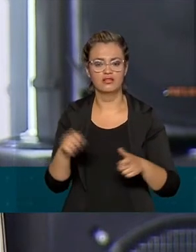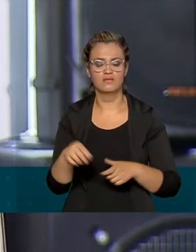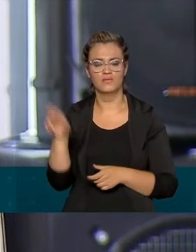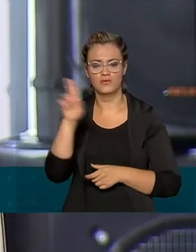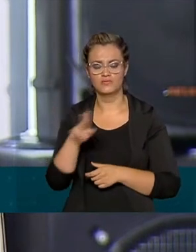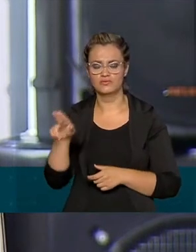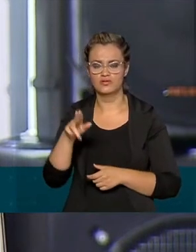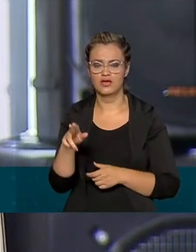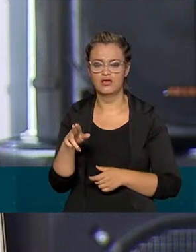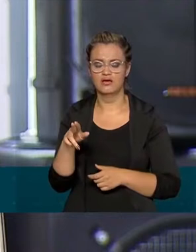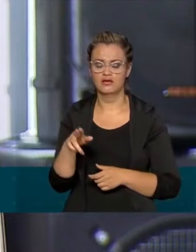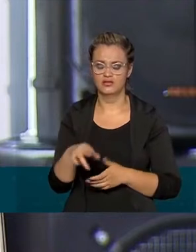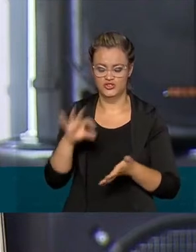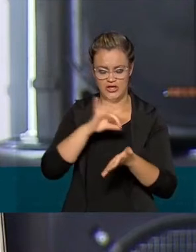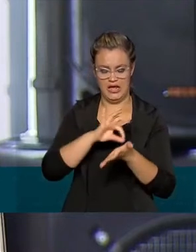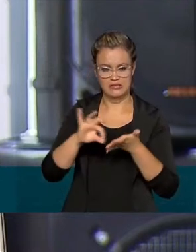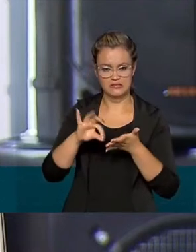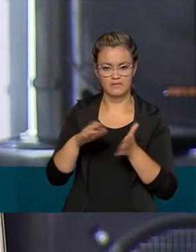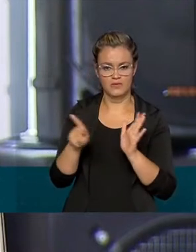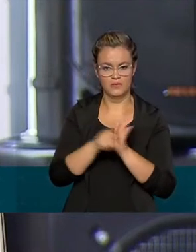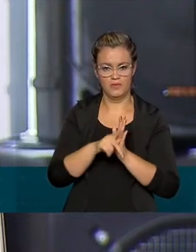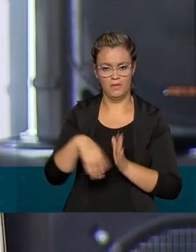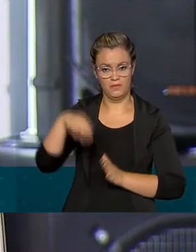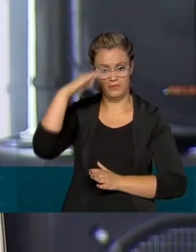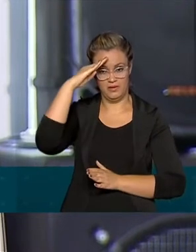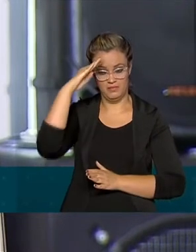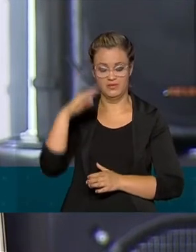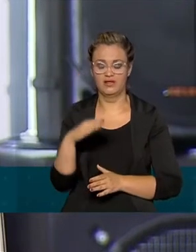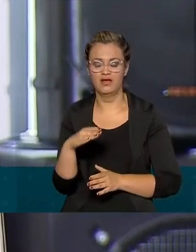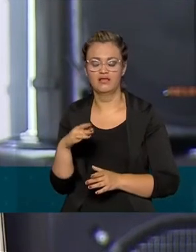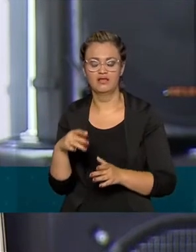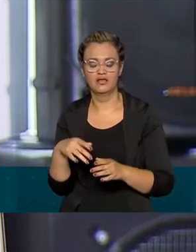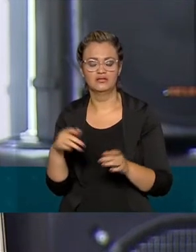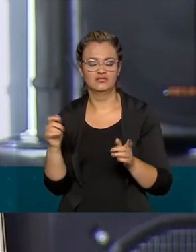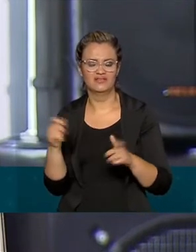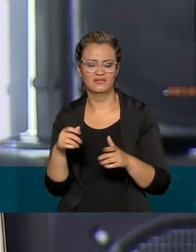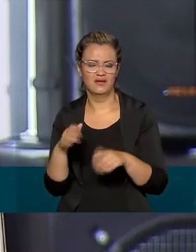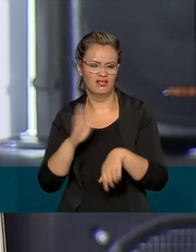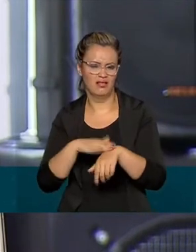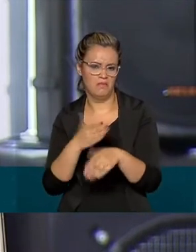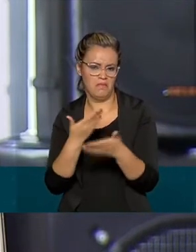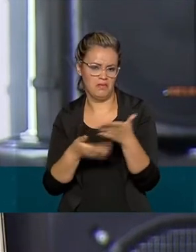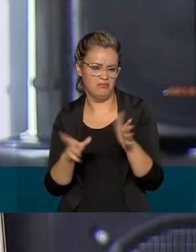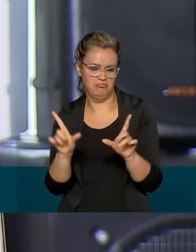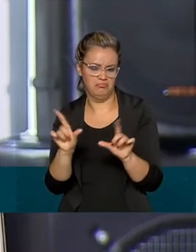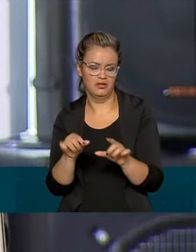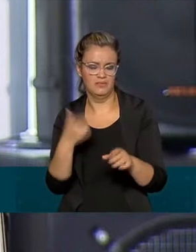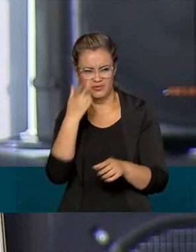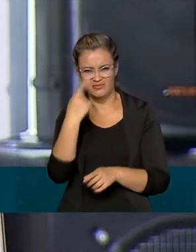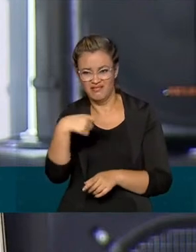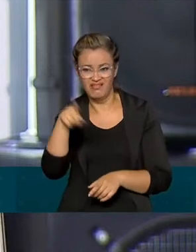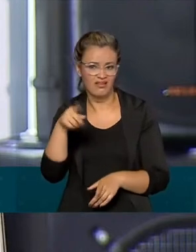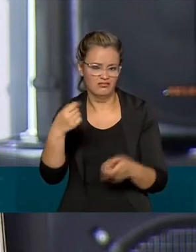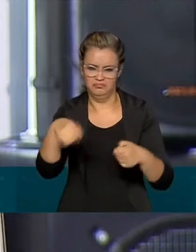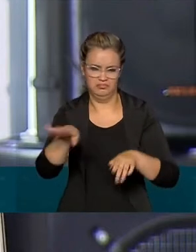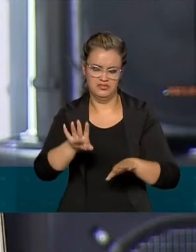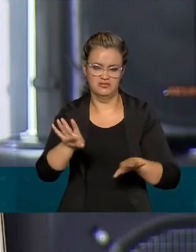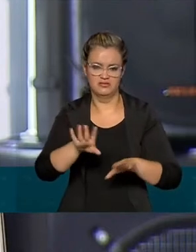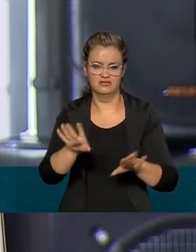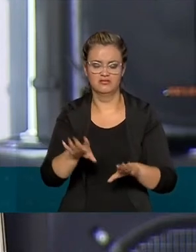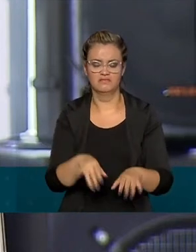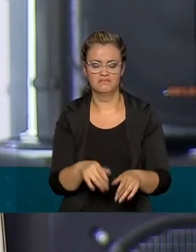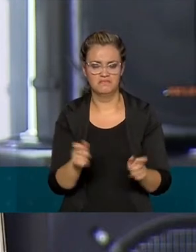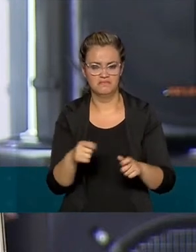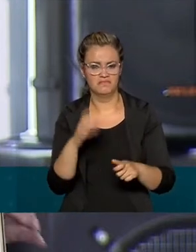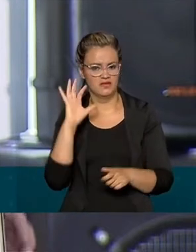os processos de alistamento militar, economizando-se tempo e evitando-se deslocamentos desnecessários para o